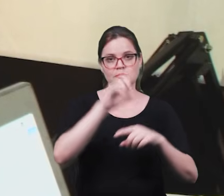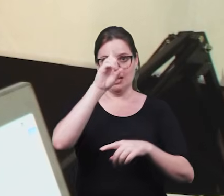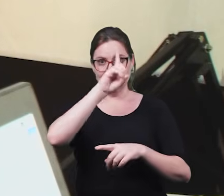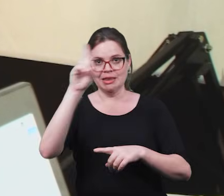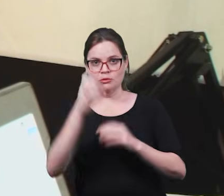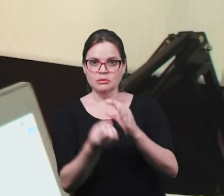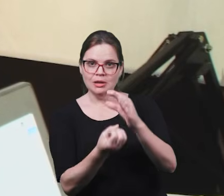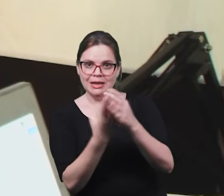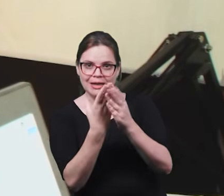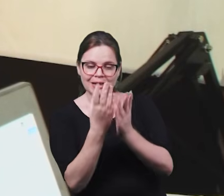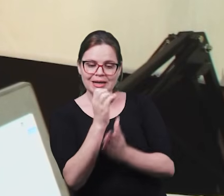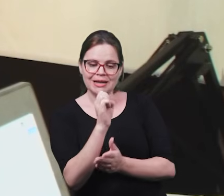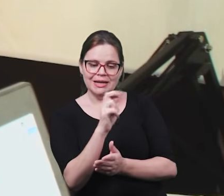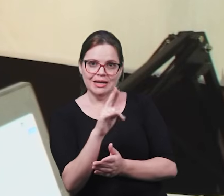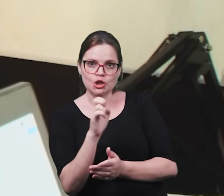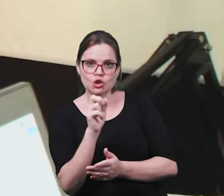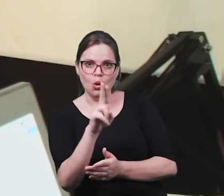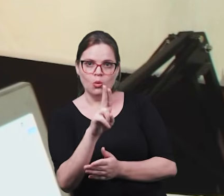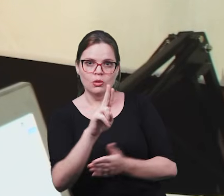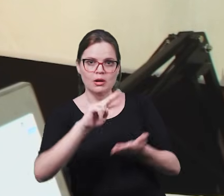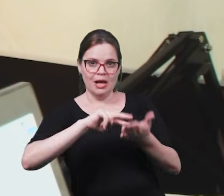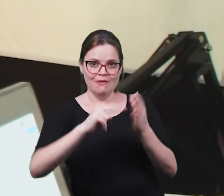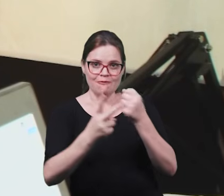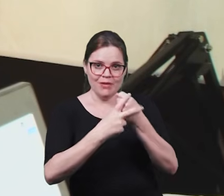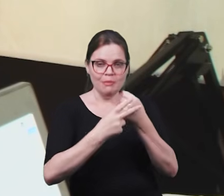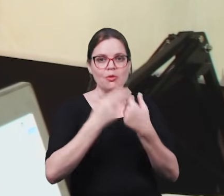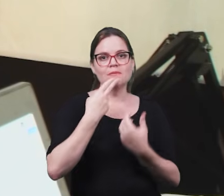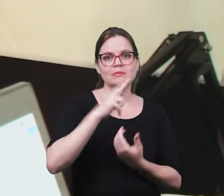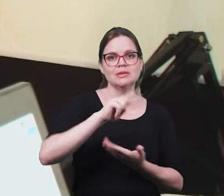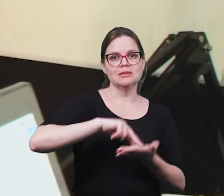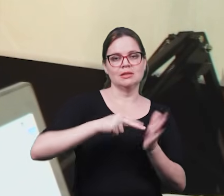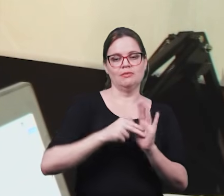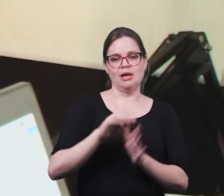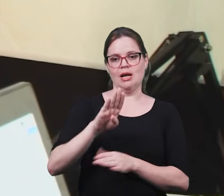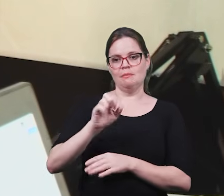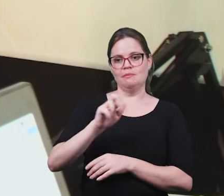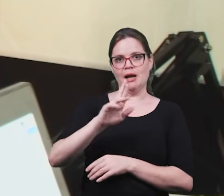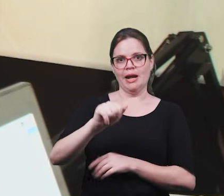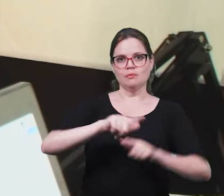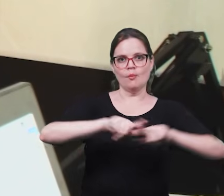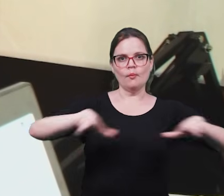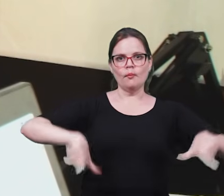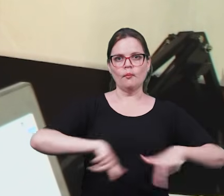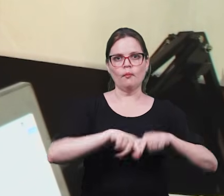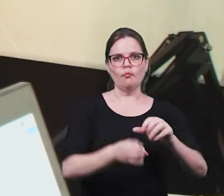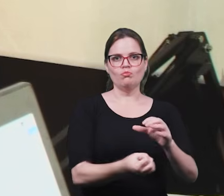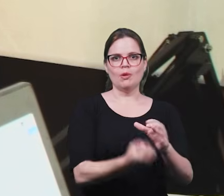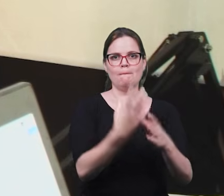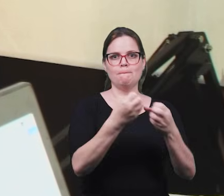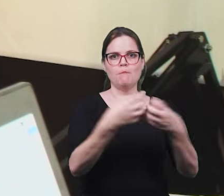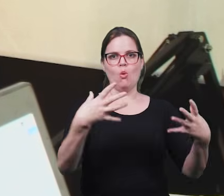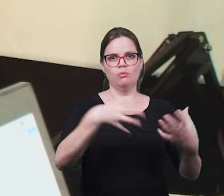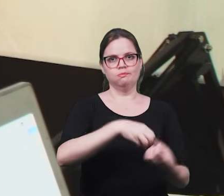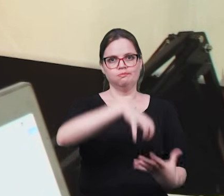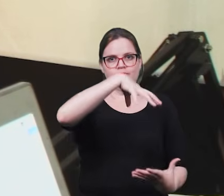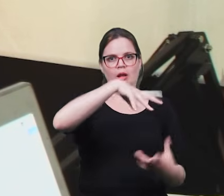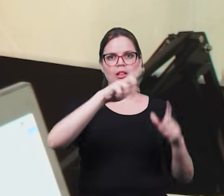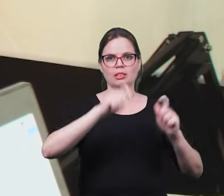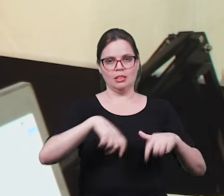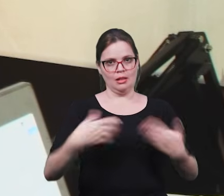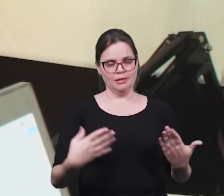Deus. E esse verbo criar, no original, é o verbo bará. E nós podemos até mostrar que